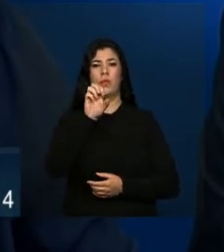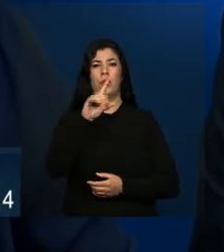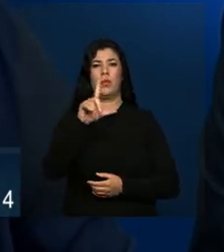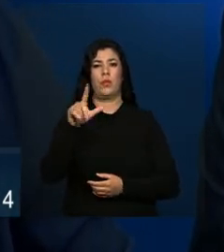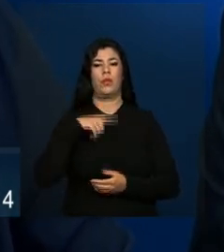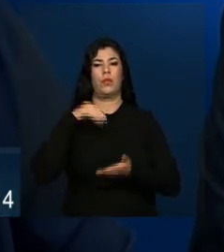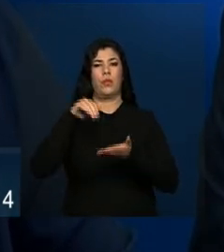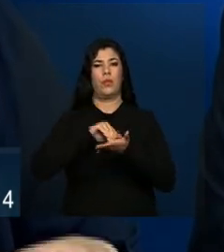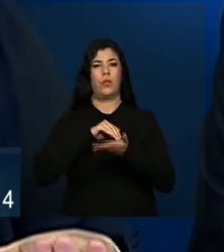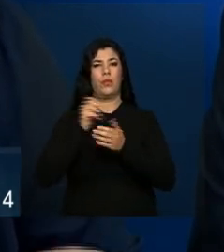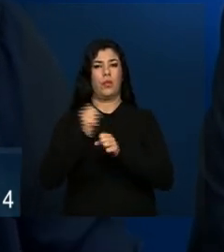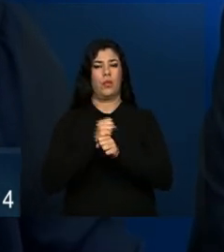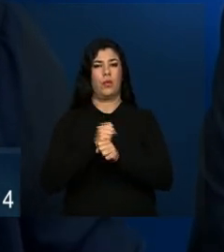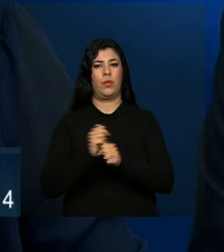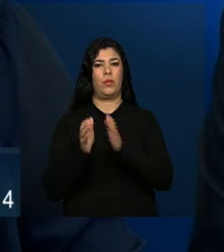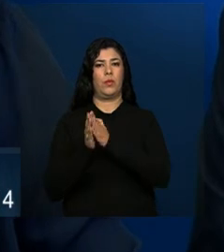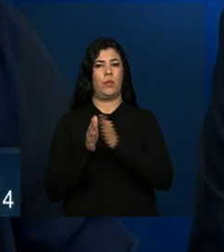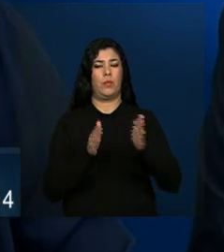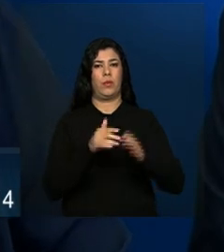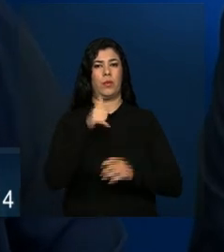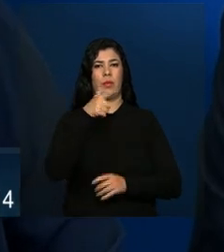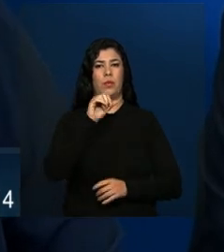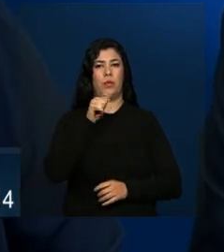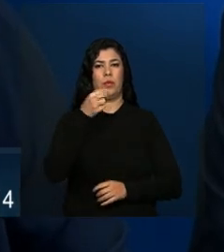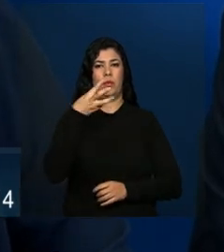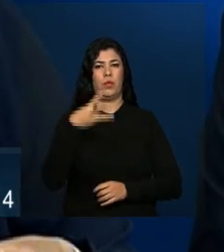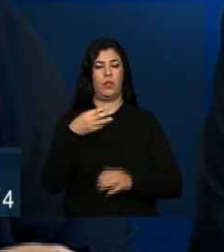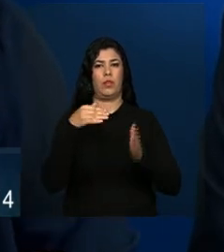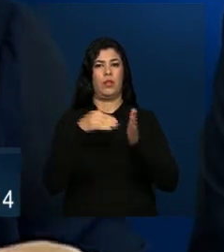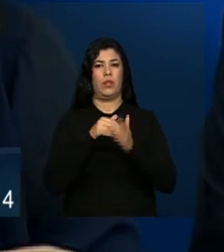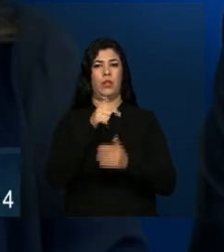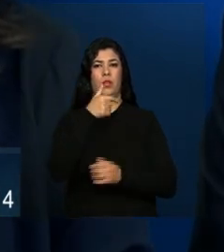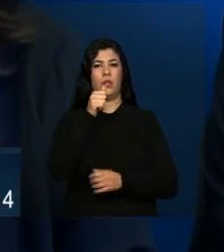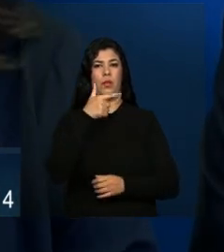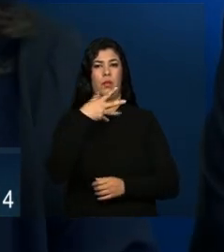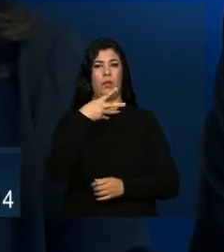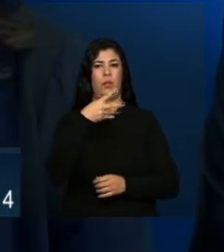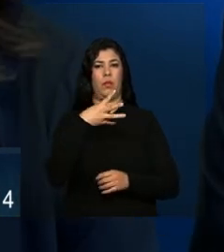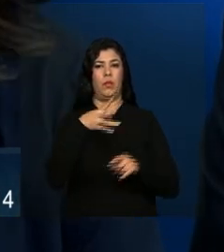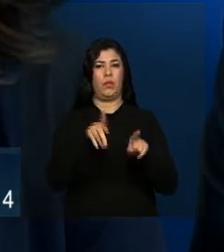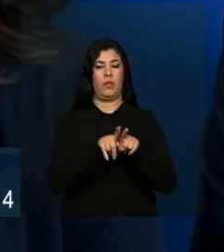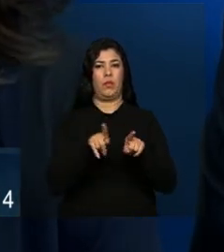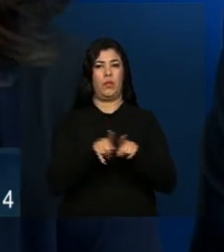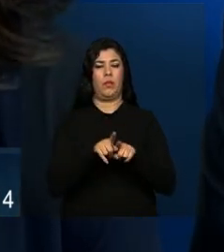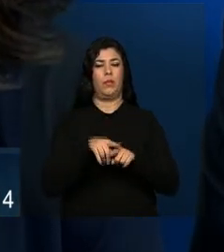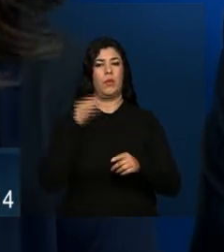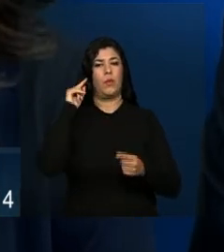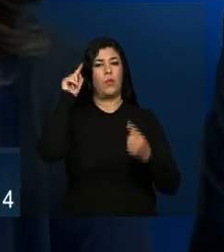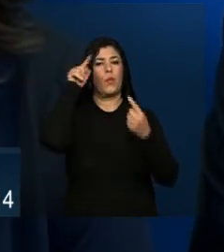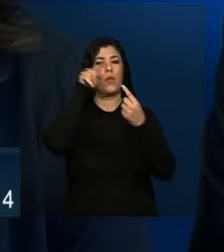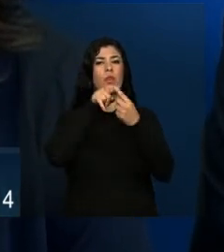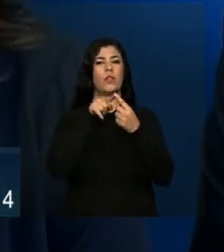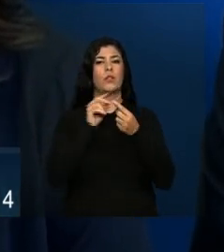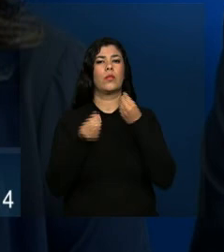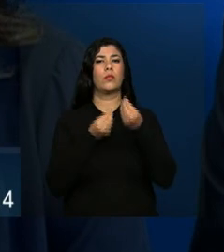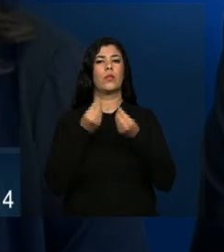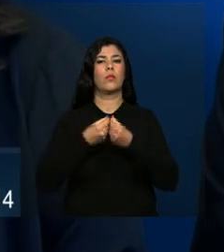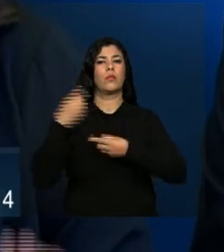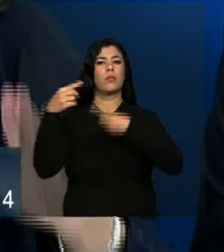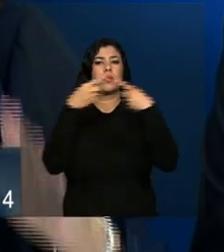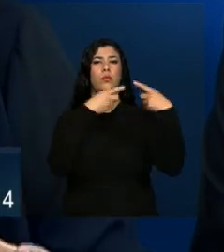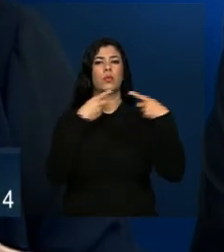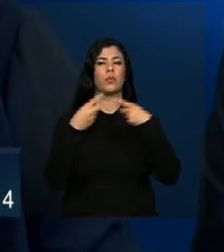2013/14 mas o principal objetivo dele é para promover um debate público sobre a efetividade de